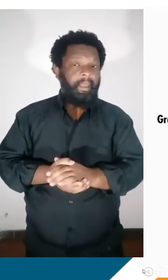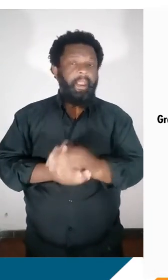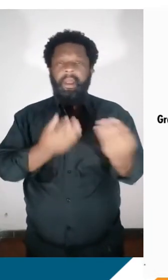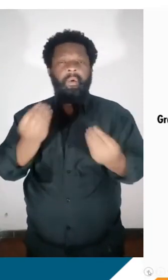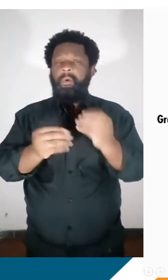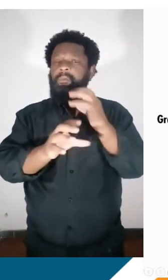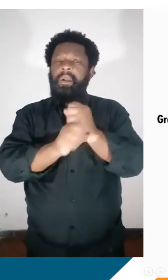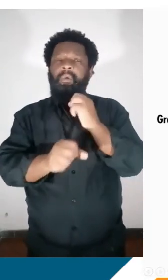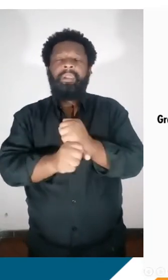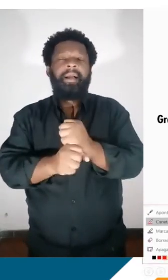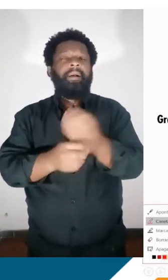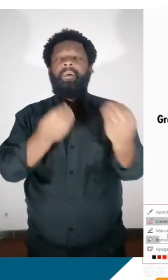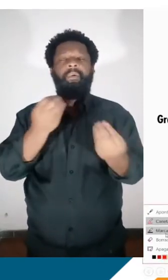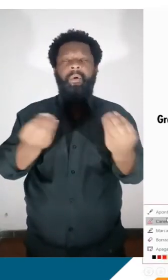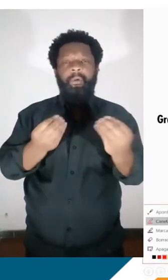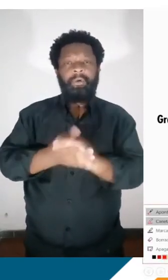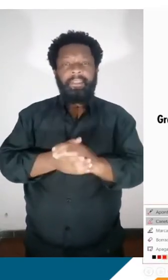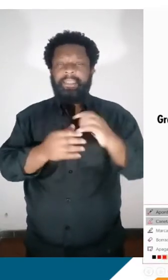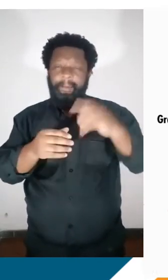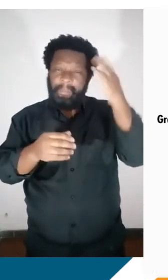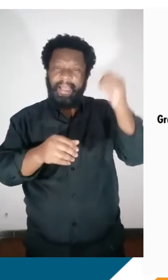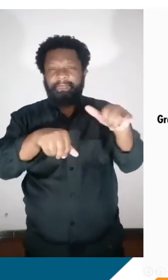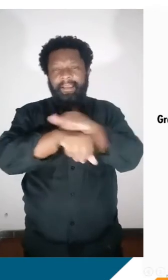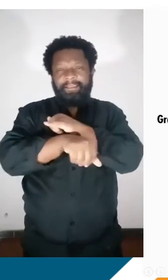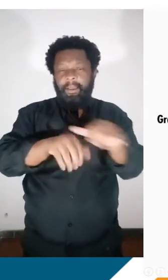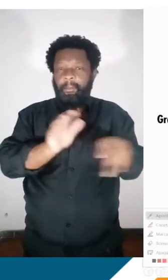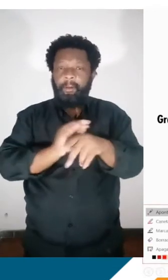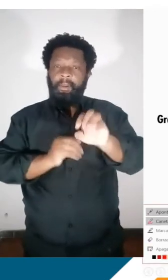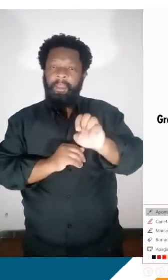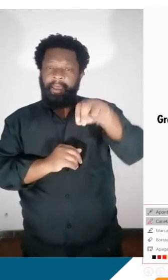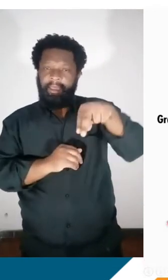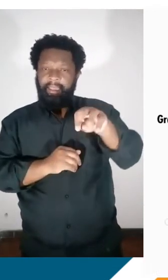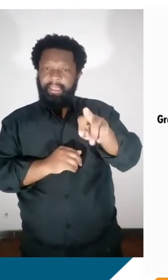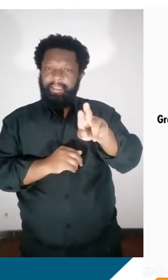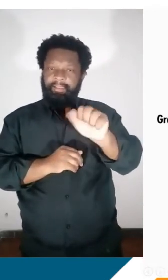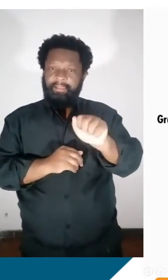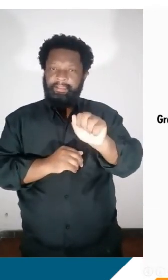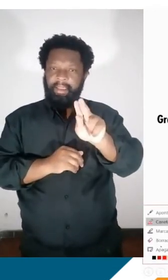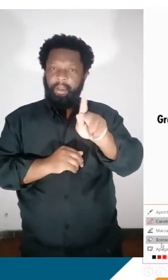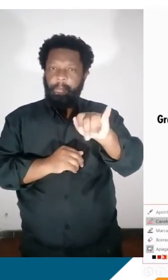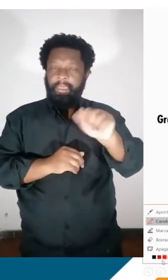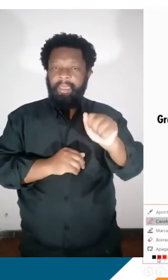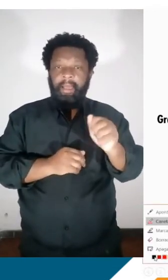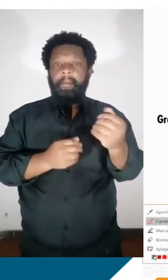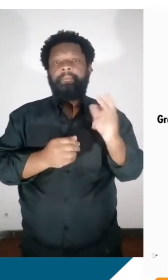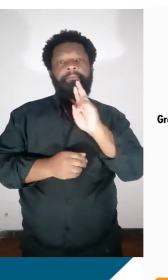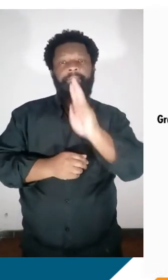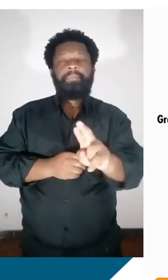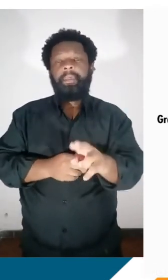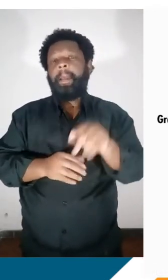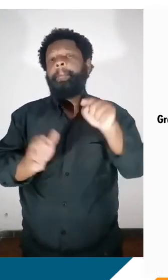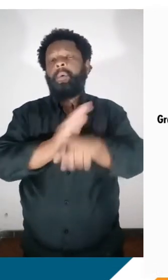Como é que a gente pode calcular a variação de entalpia para poder responder a